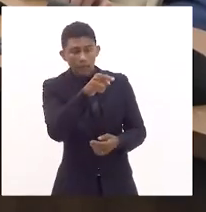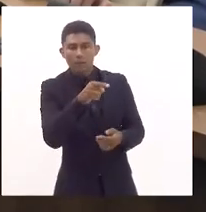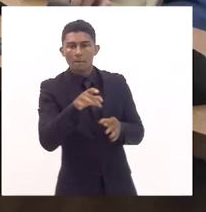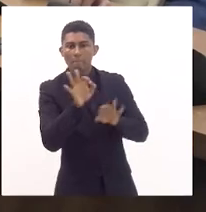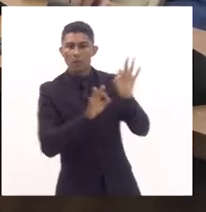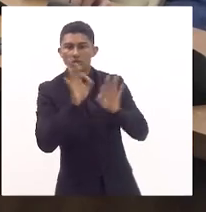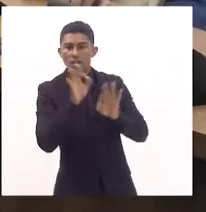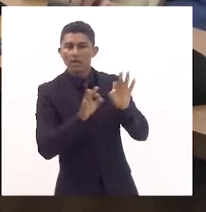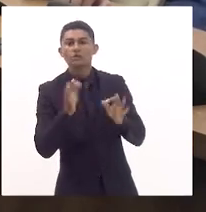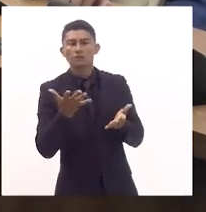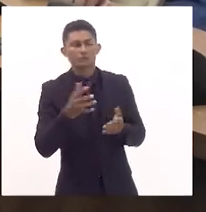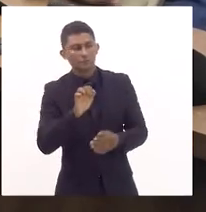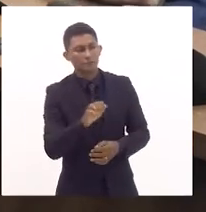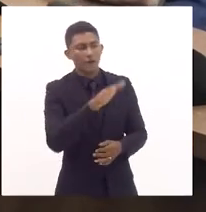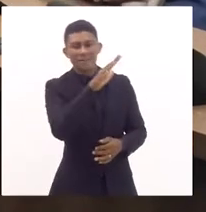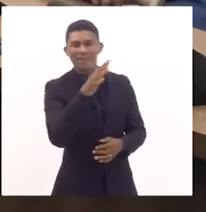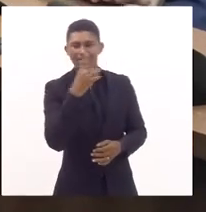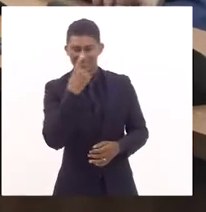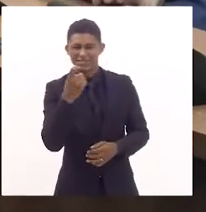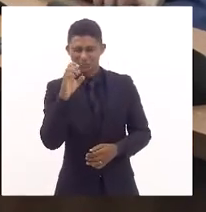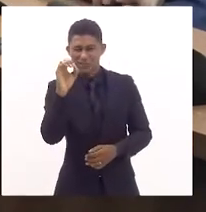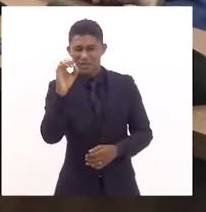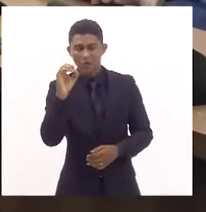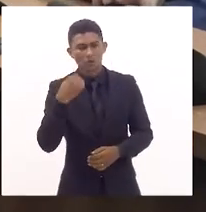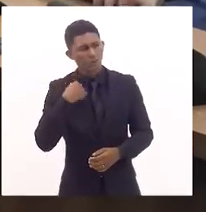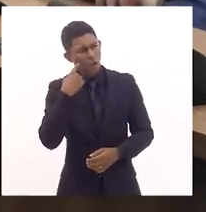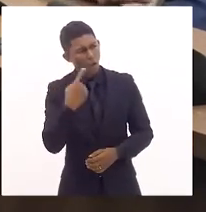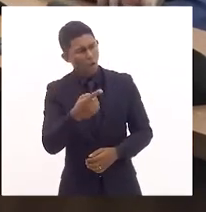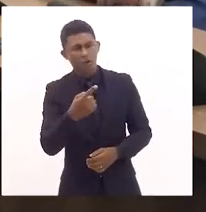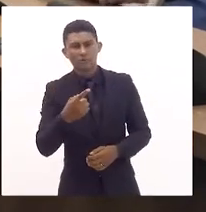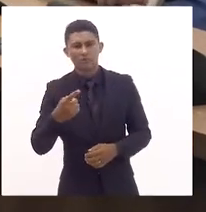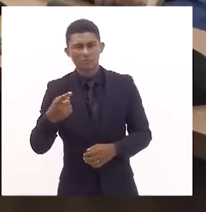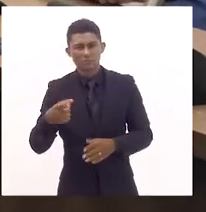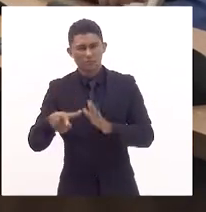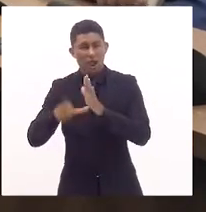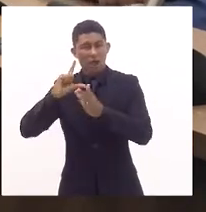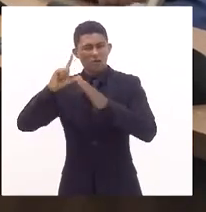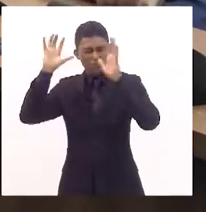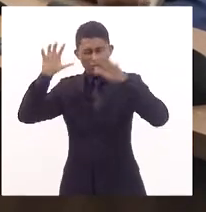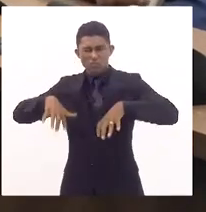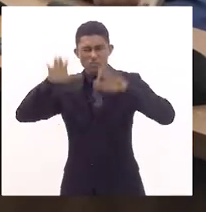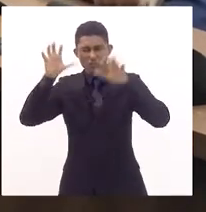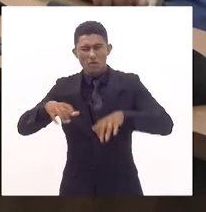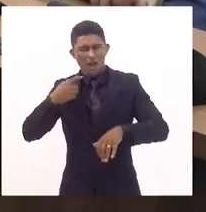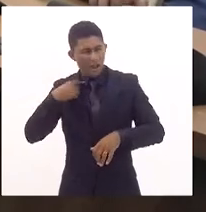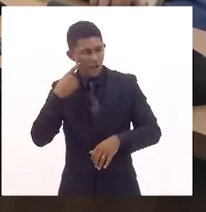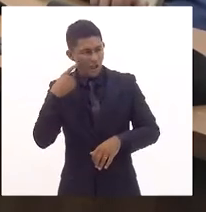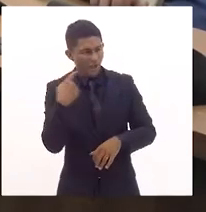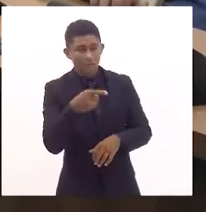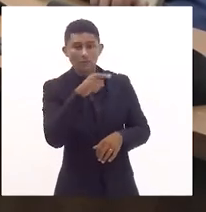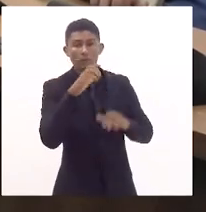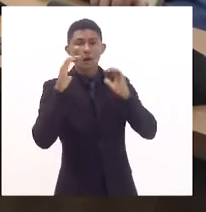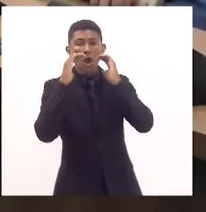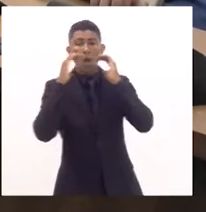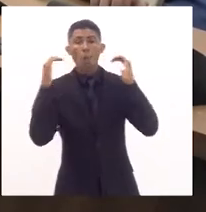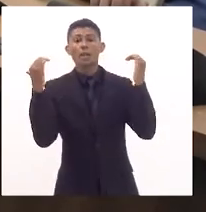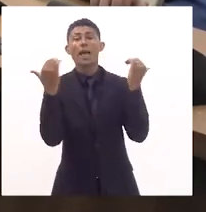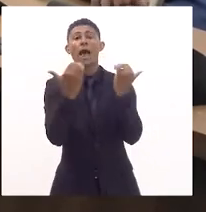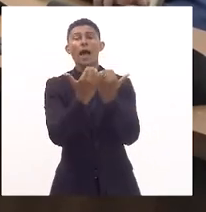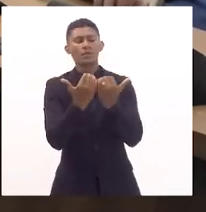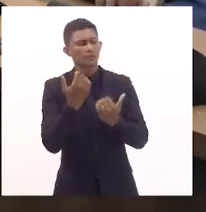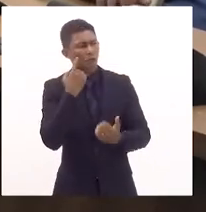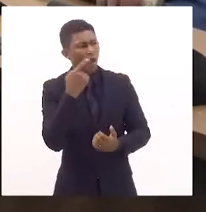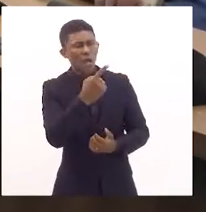Zero é tão evidente que na última chuva eu assisti um vídeo da comunidade em que você não via um